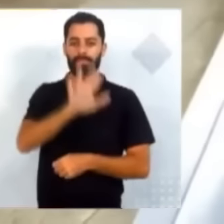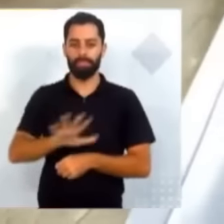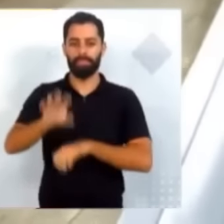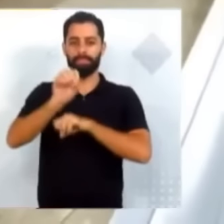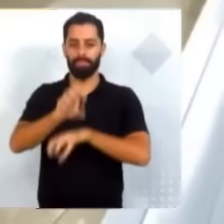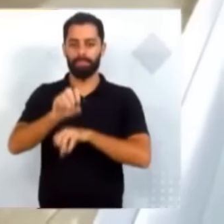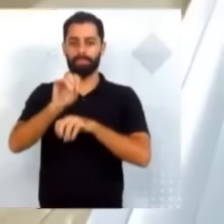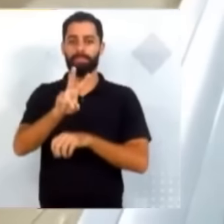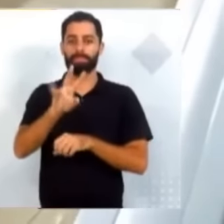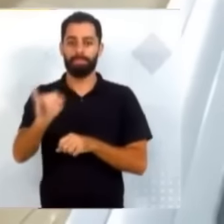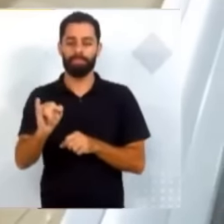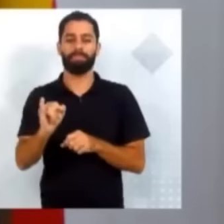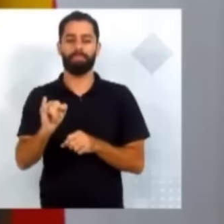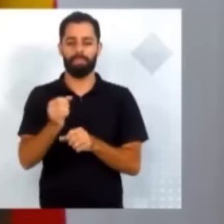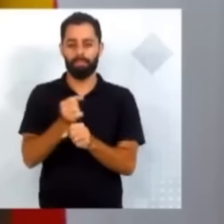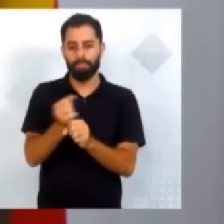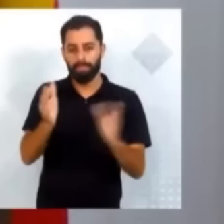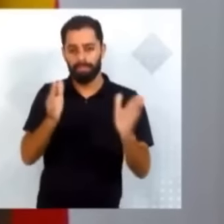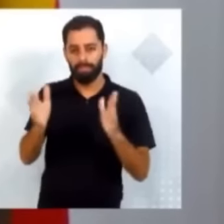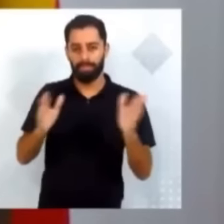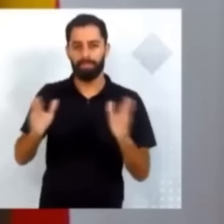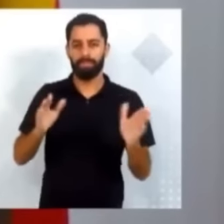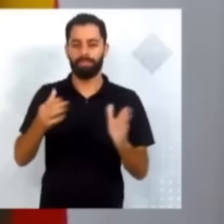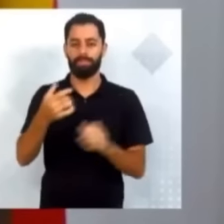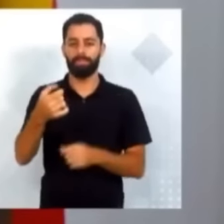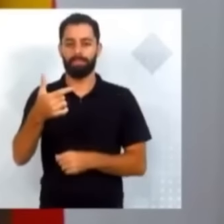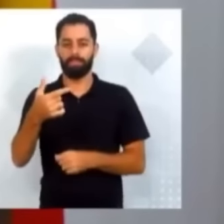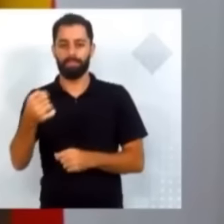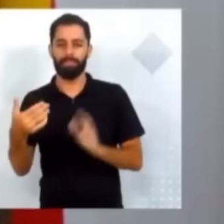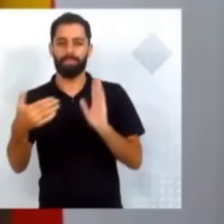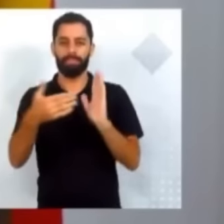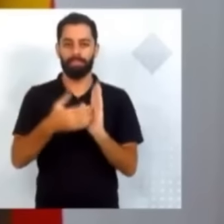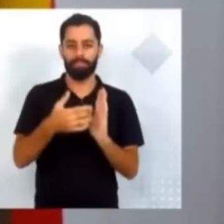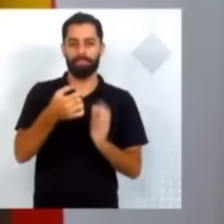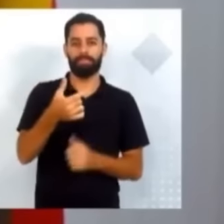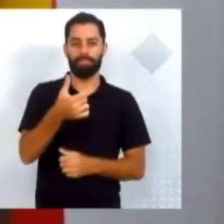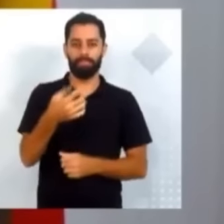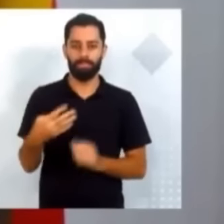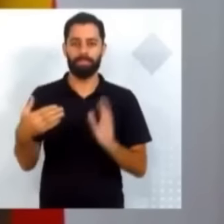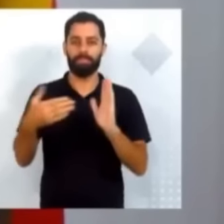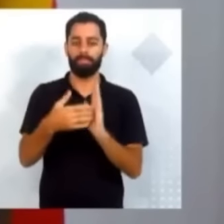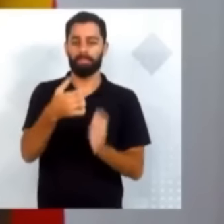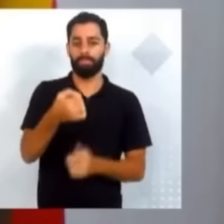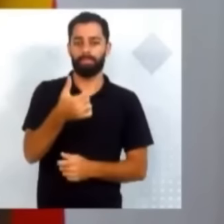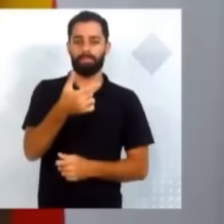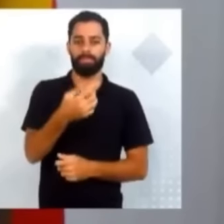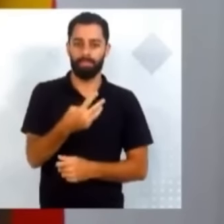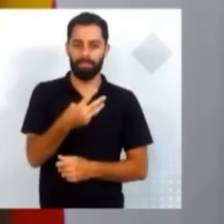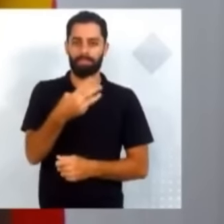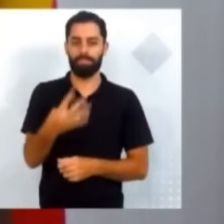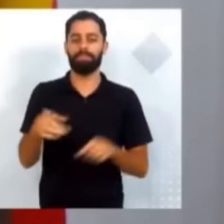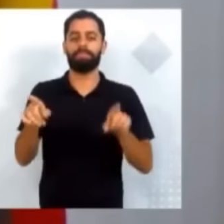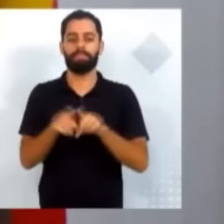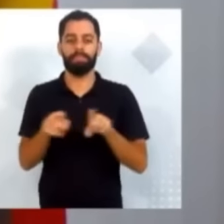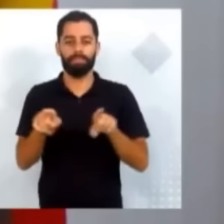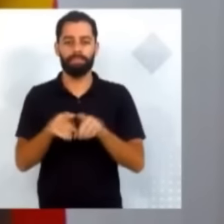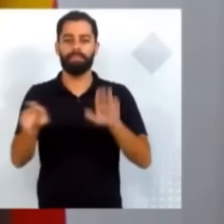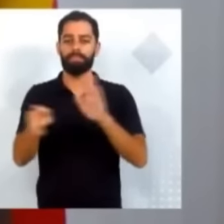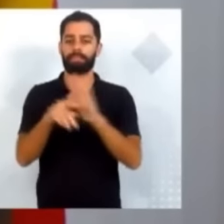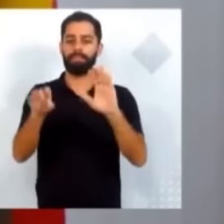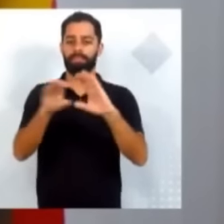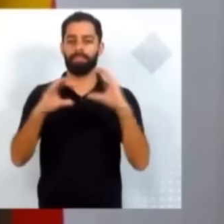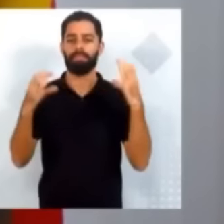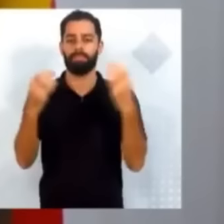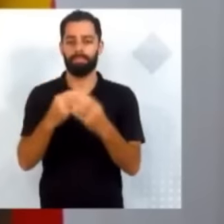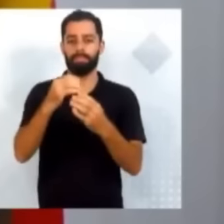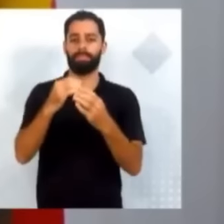vigorará durante o período de 2024 a 2034, e também a Conferência Nacional de Educação, o CONAE,